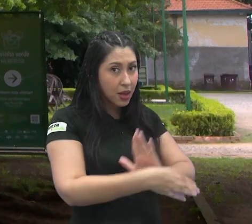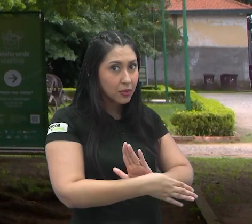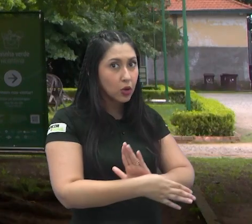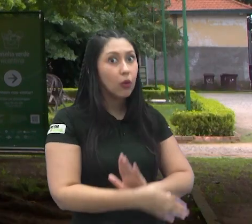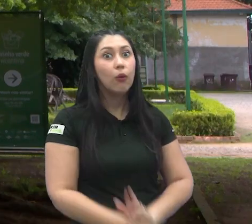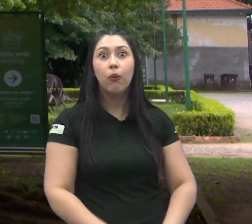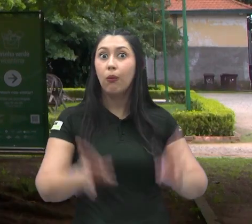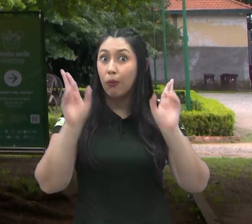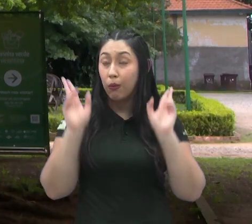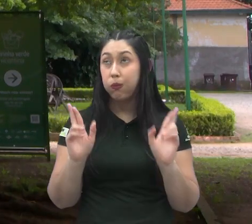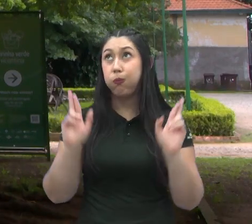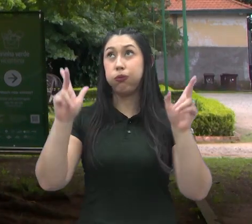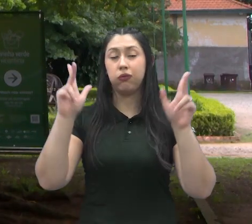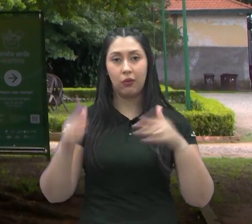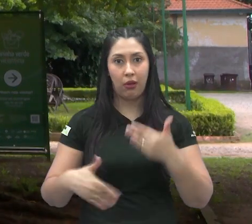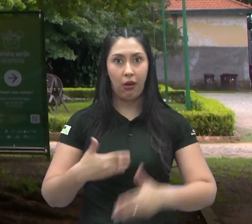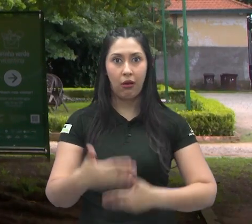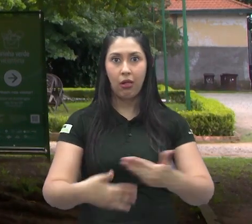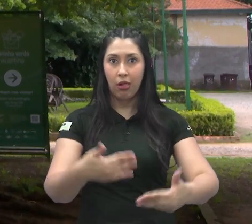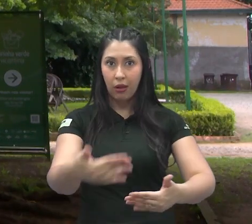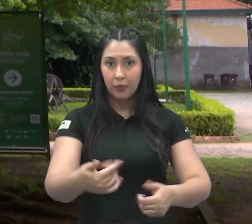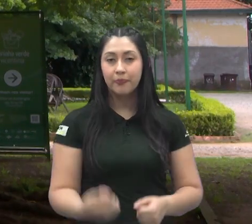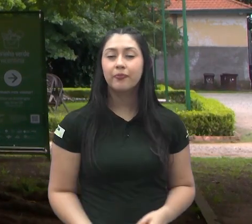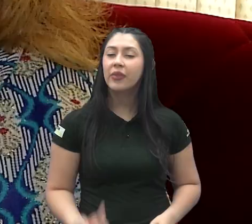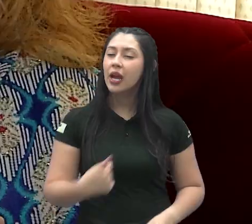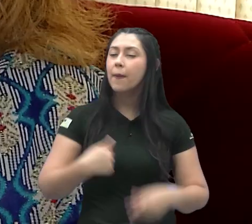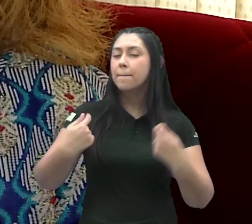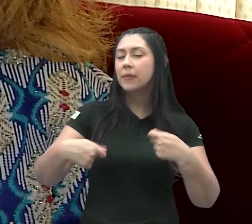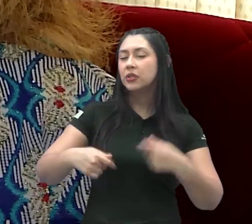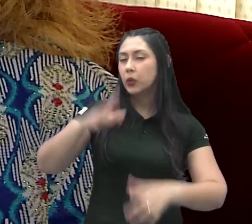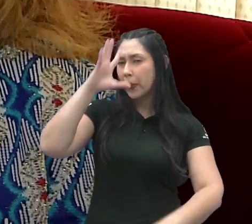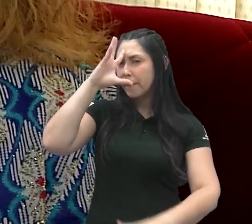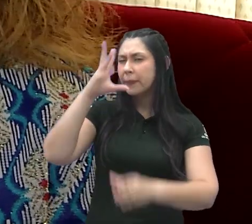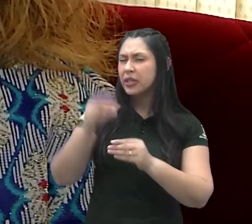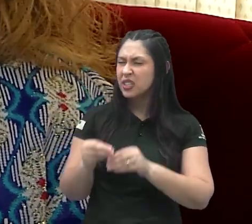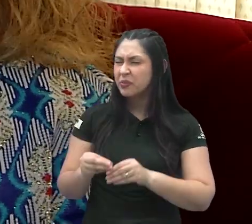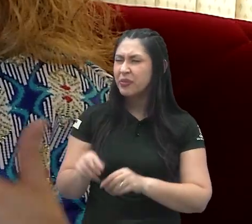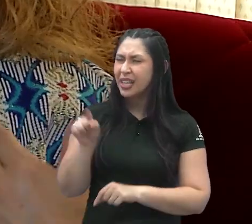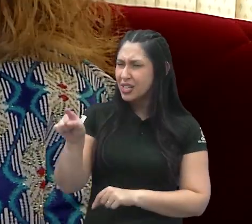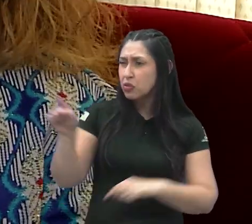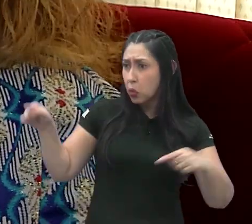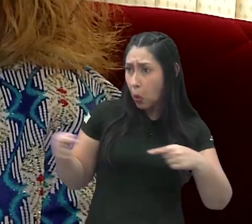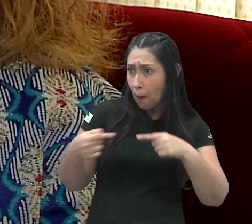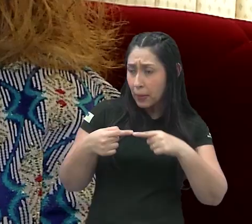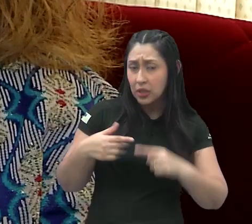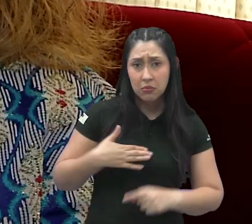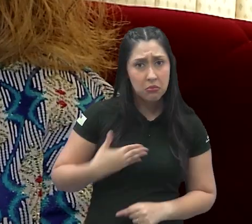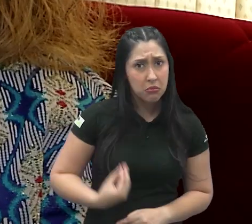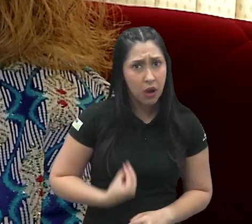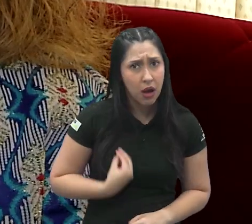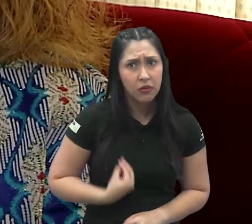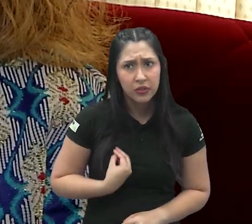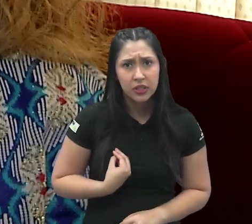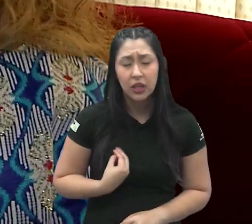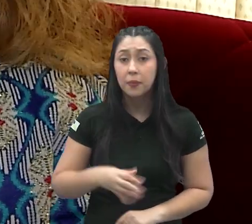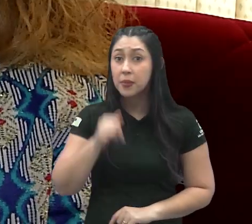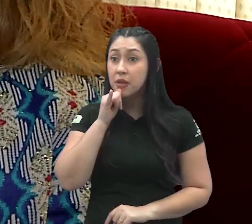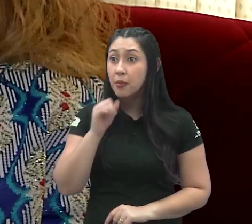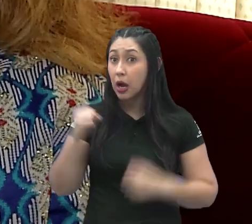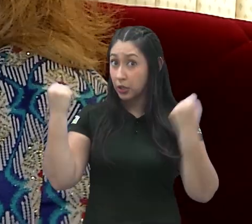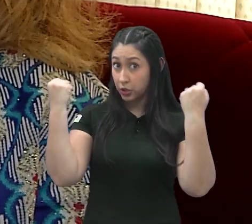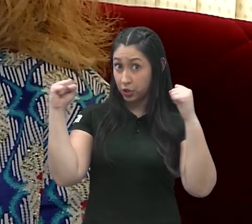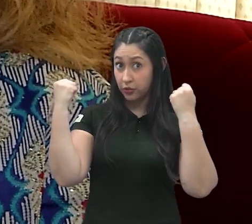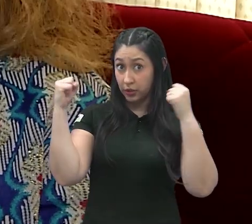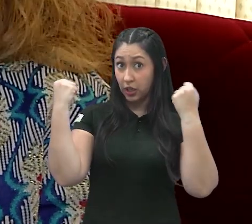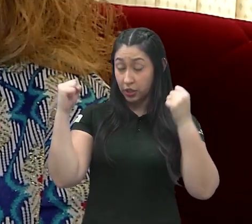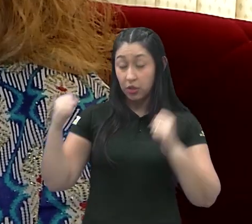hábitos, podem fazer grande diferença ao longo do ano. Eu preciso entender, cabe na minha vida? Se ela é